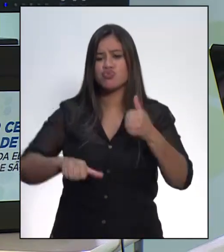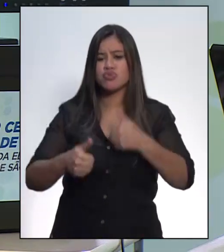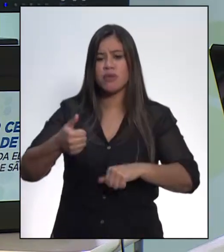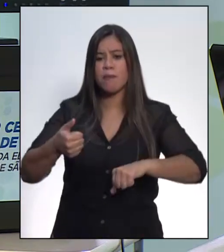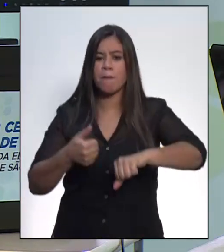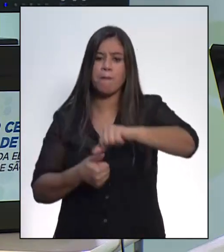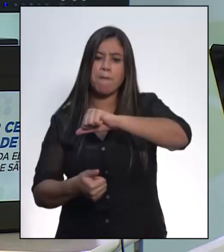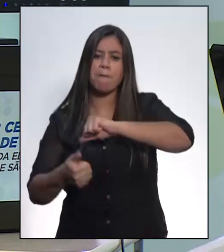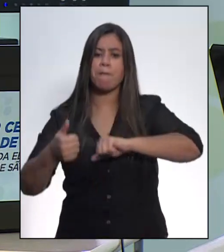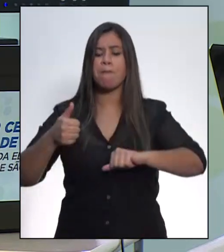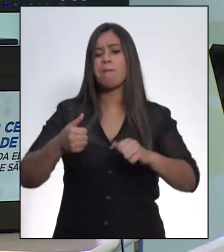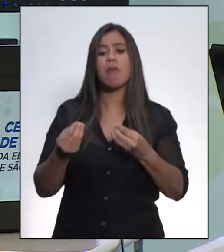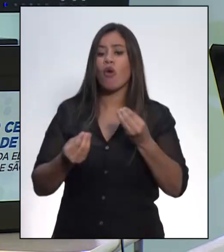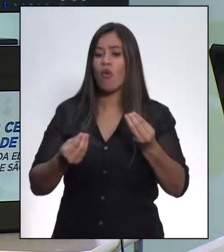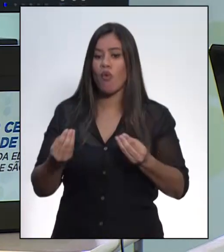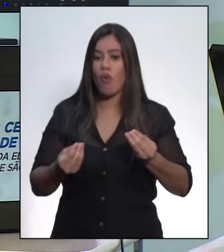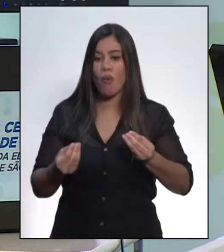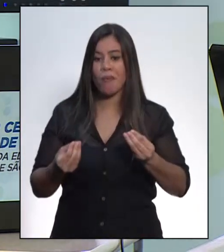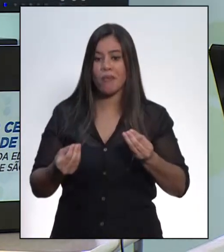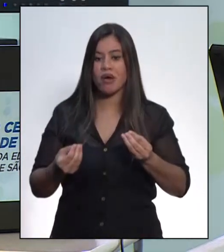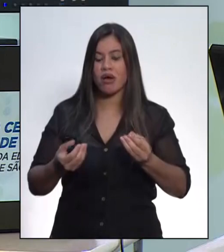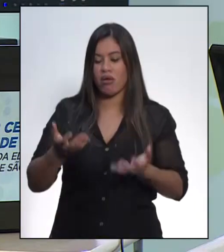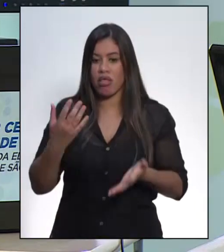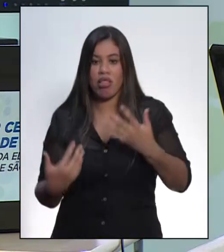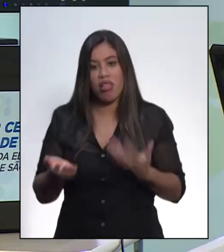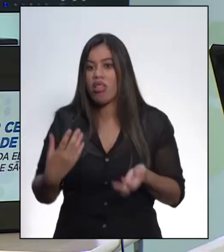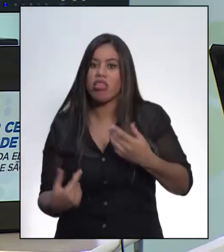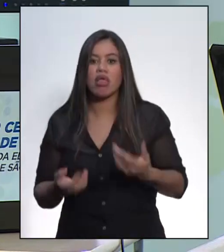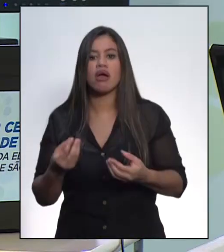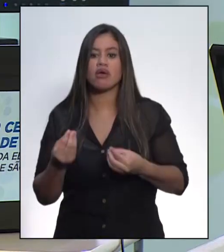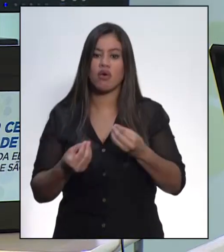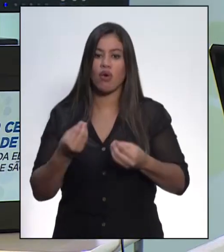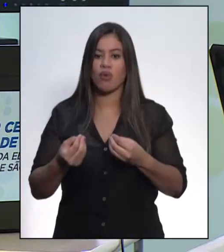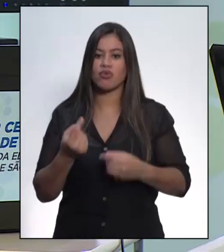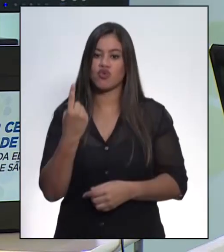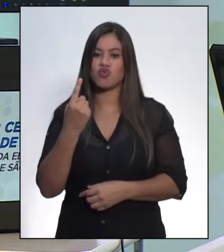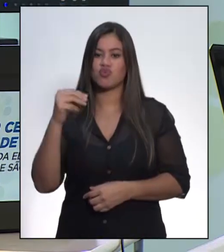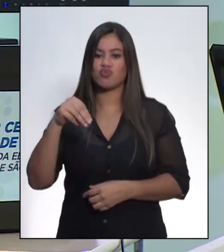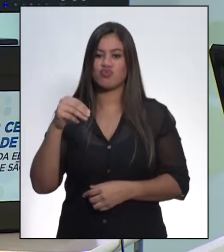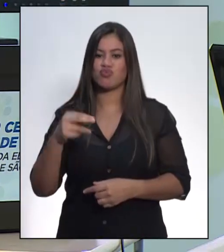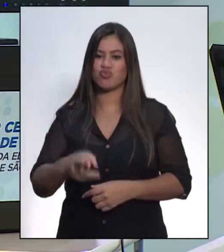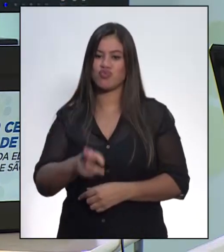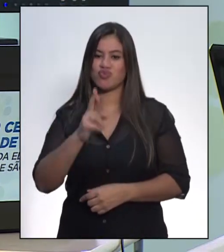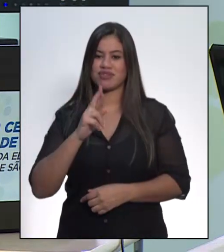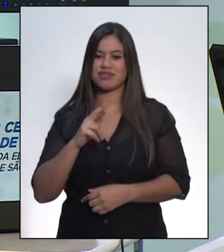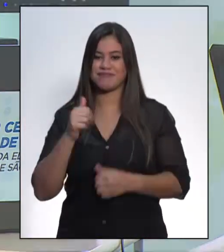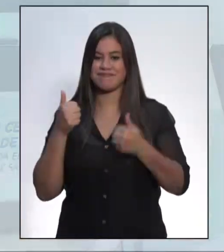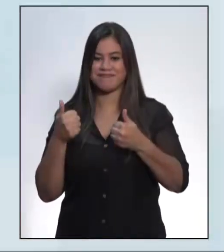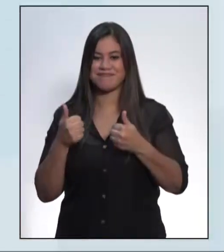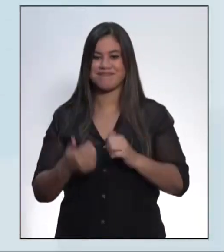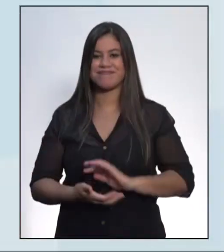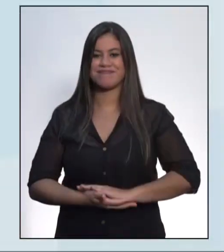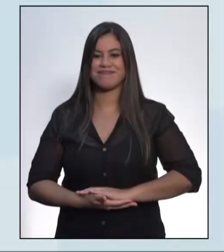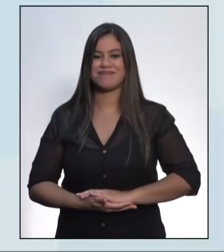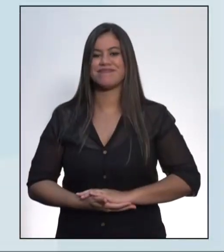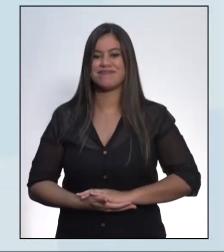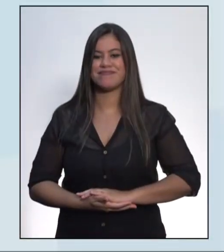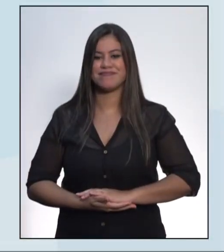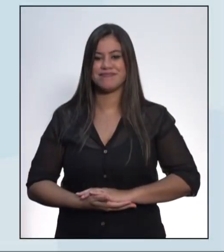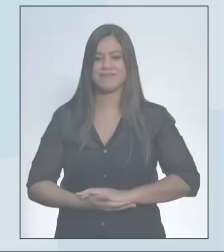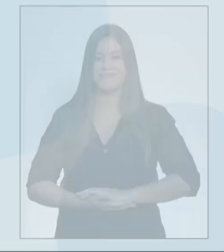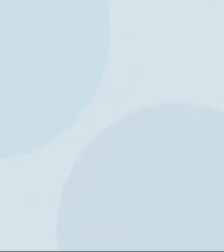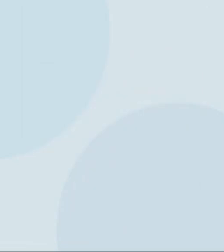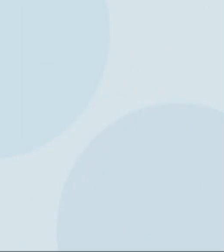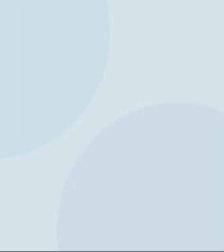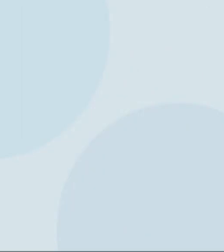que perturbar para fazer sair do equilíbrio aí? Vocês têm 1 minutinho para responder isso.